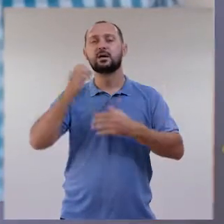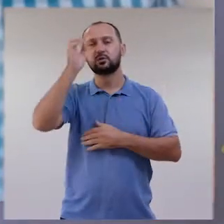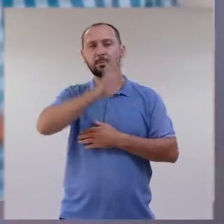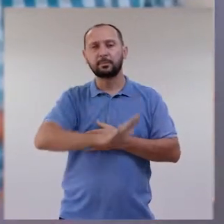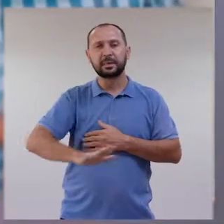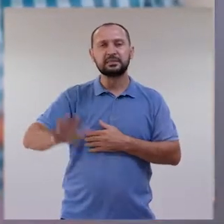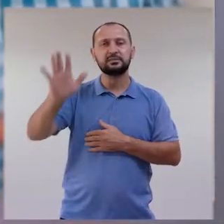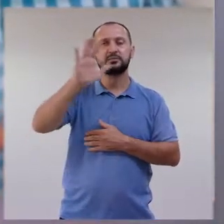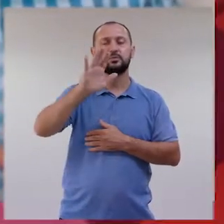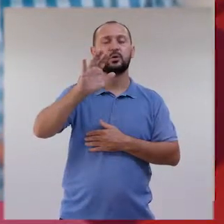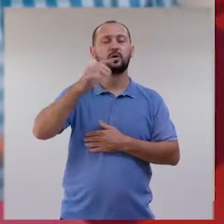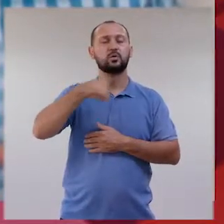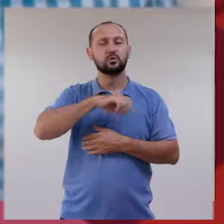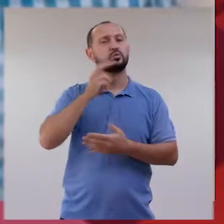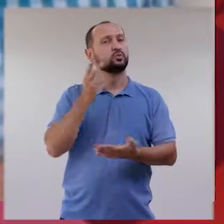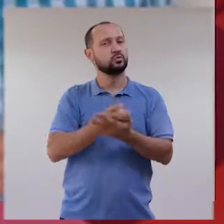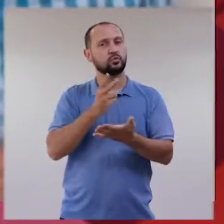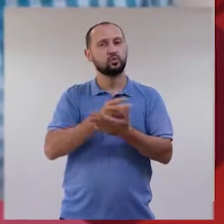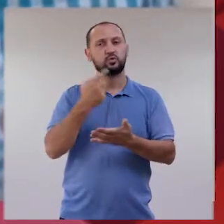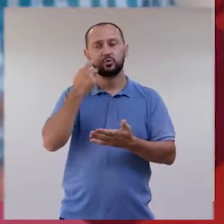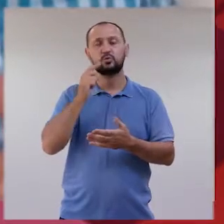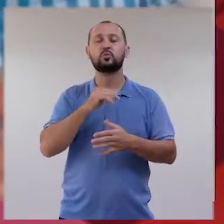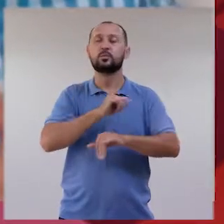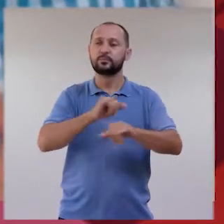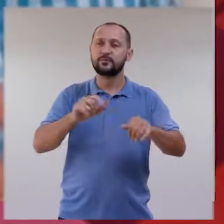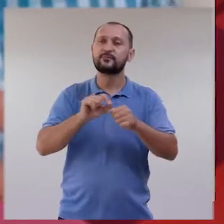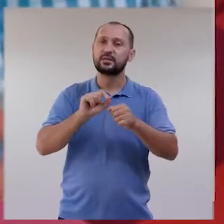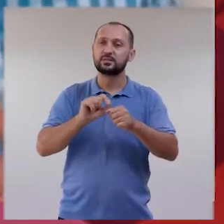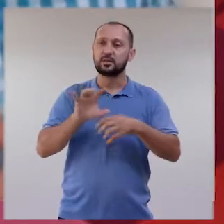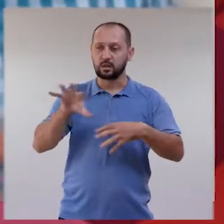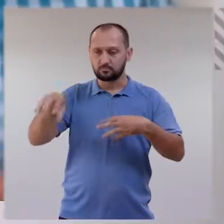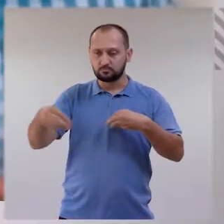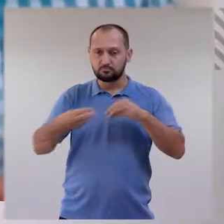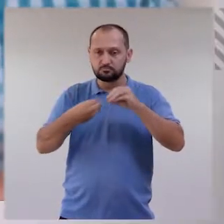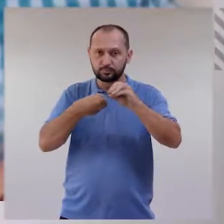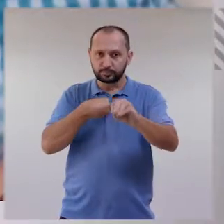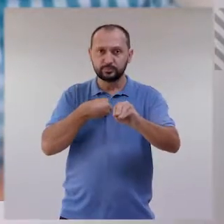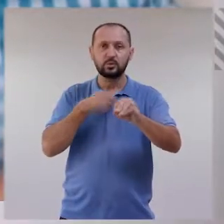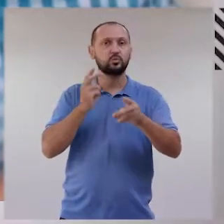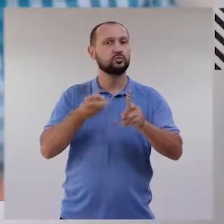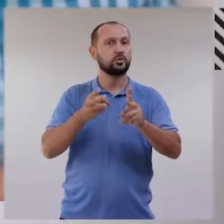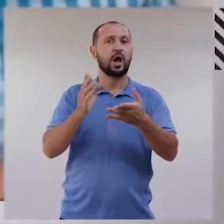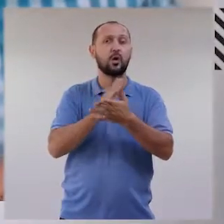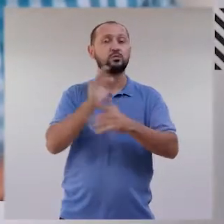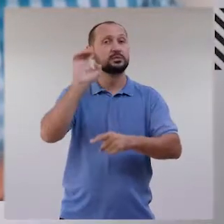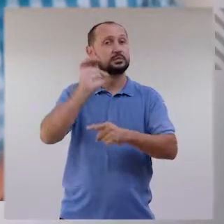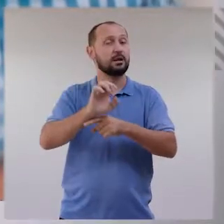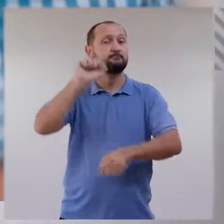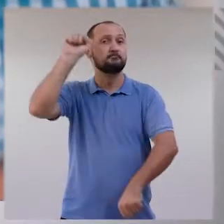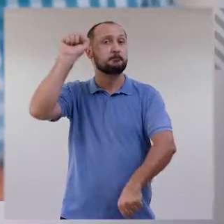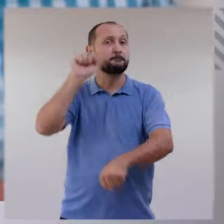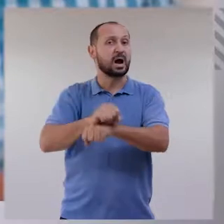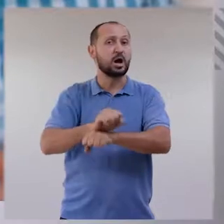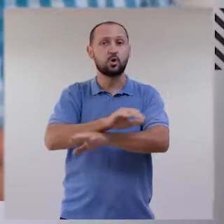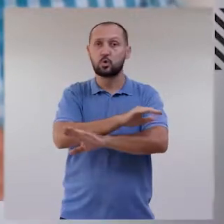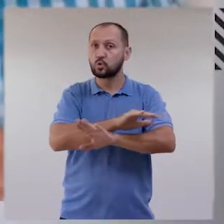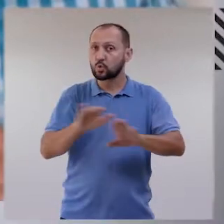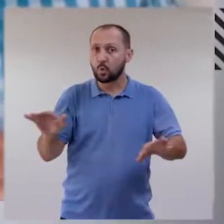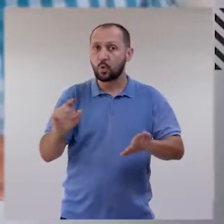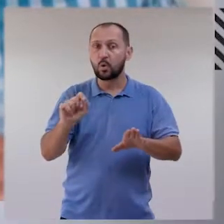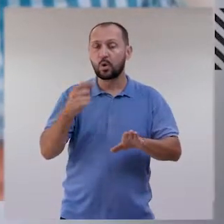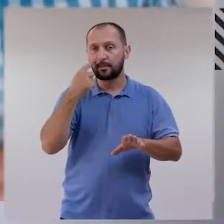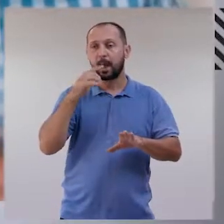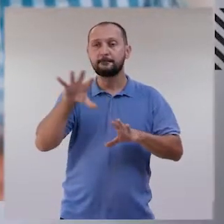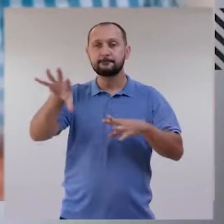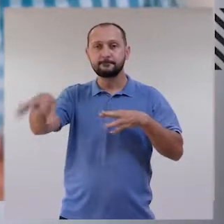do Brasil todo, né, nós continuamos as nossas captações e os nossos transplantes. Alguns estados paralisaram